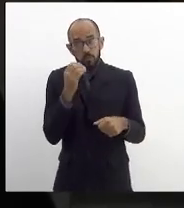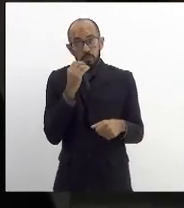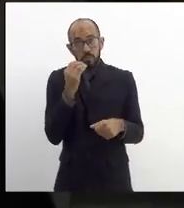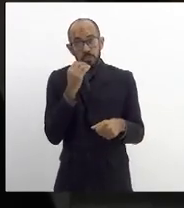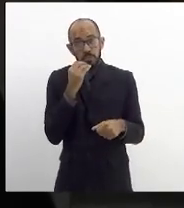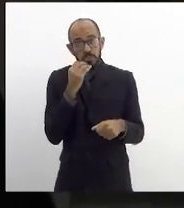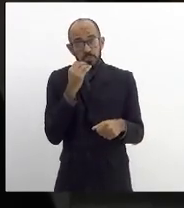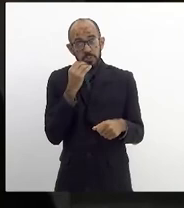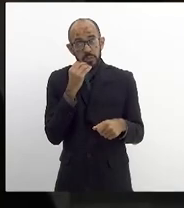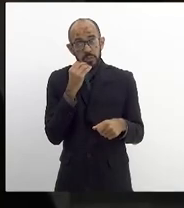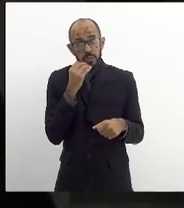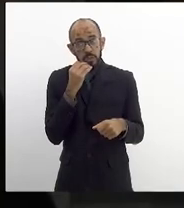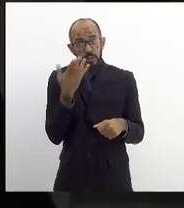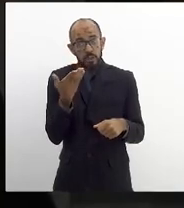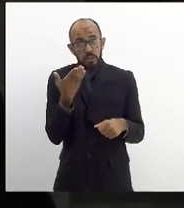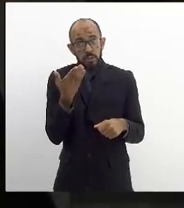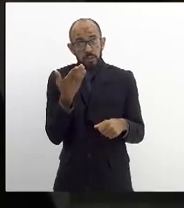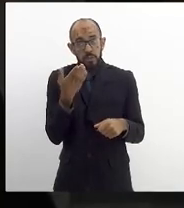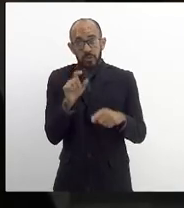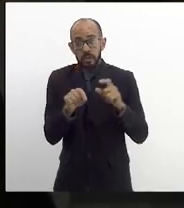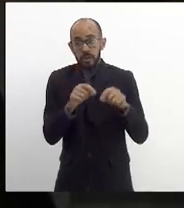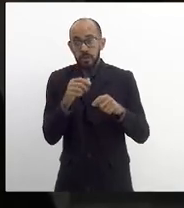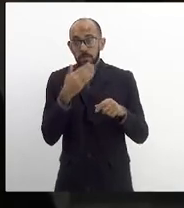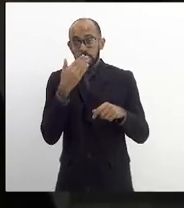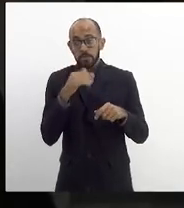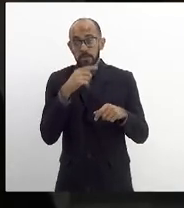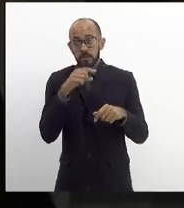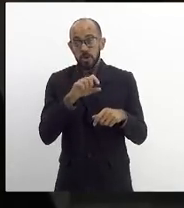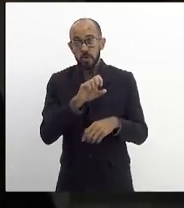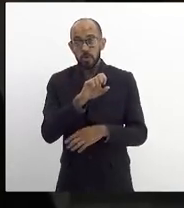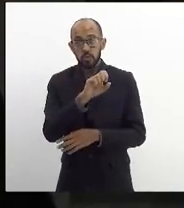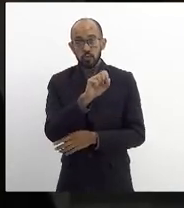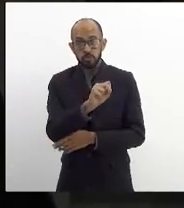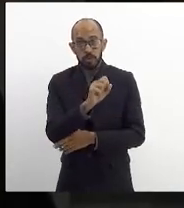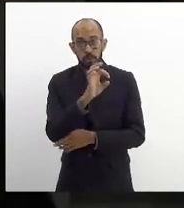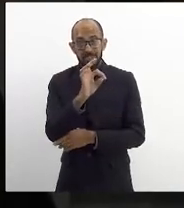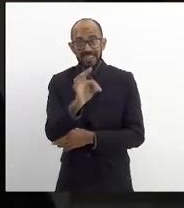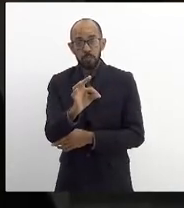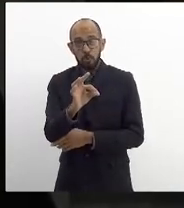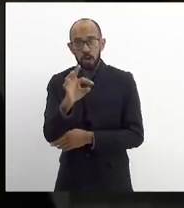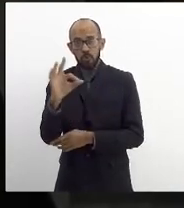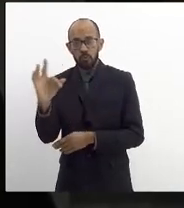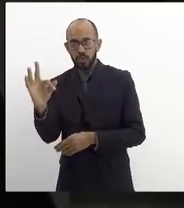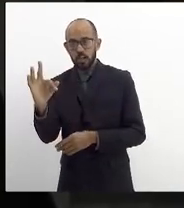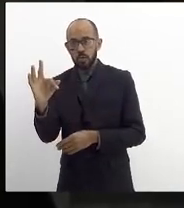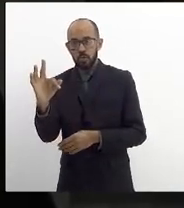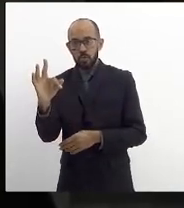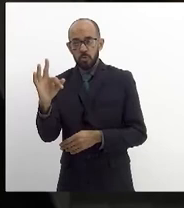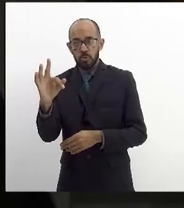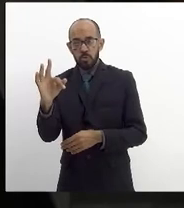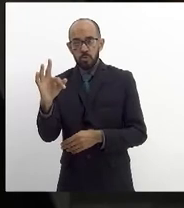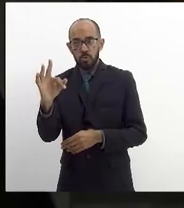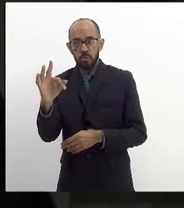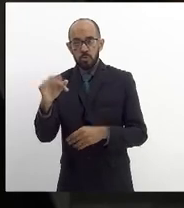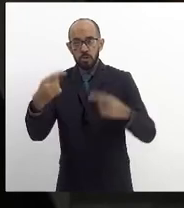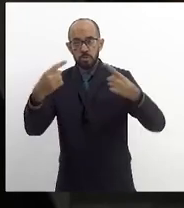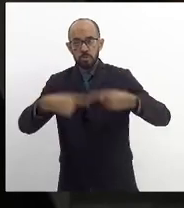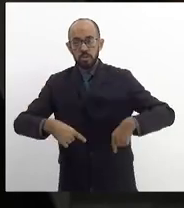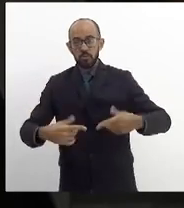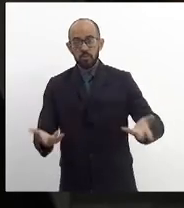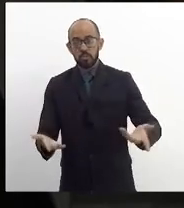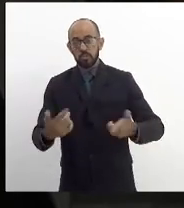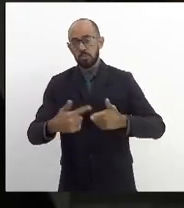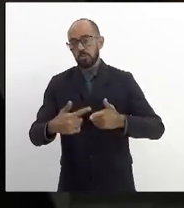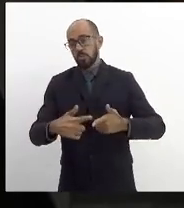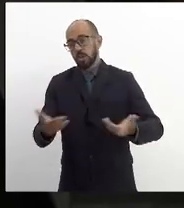ser recorrida E aí é o Supremo Tribunal Federal pela afronta no meio atendimento que